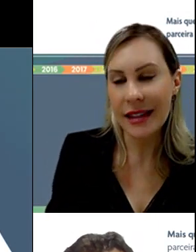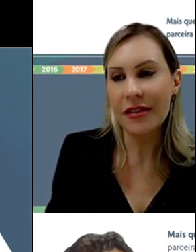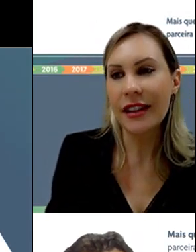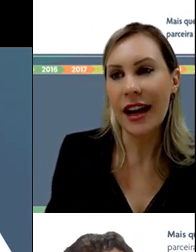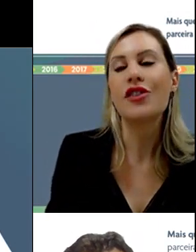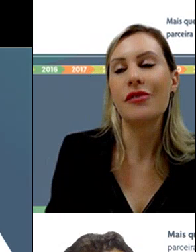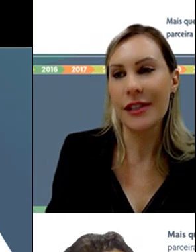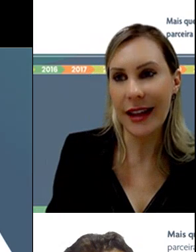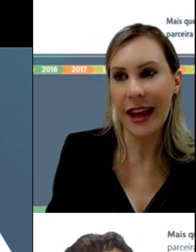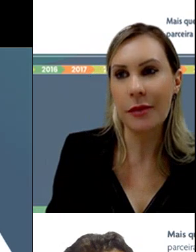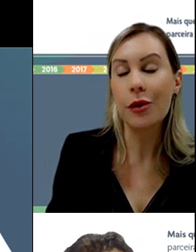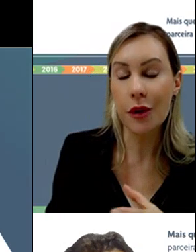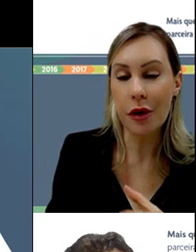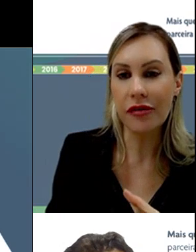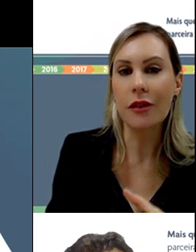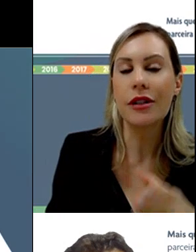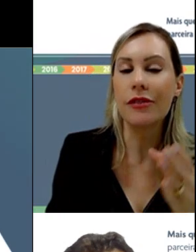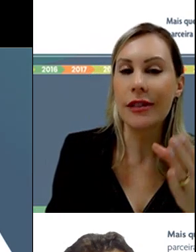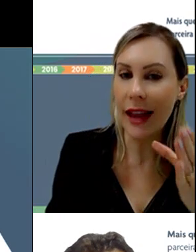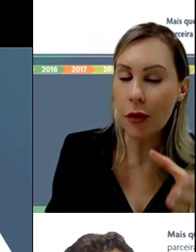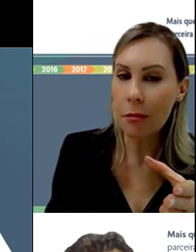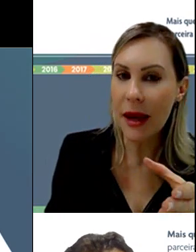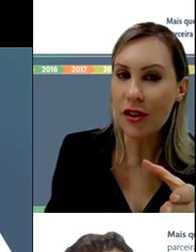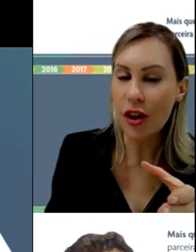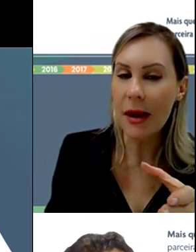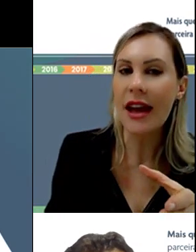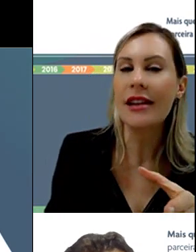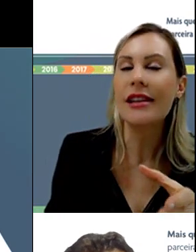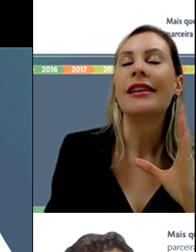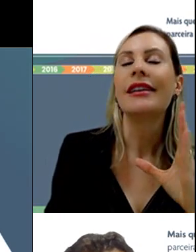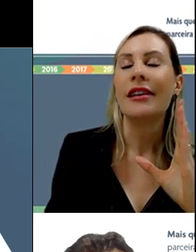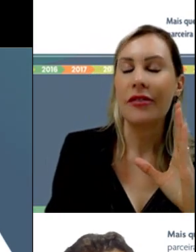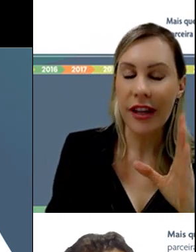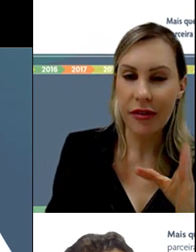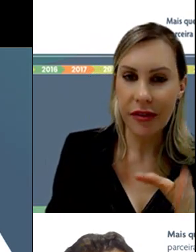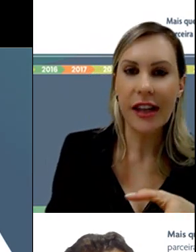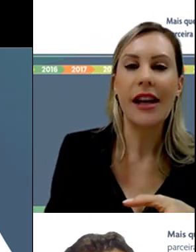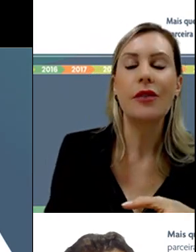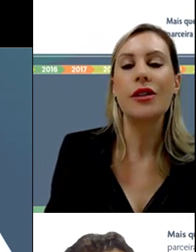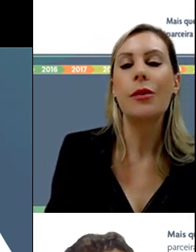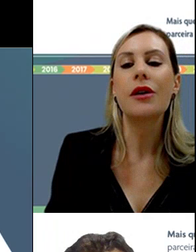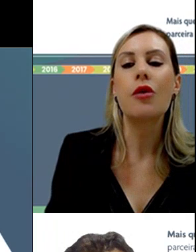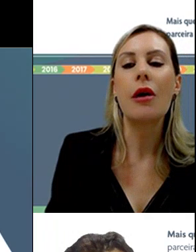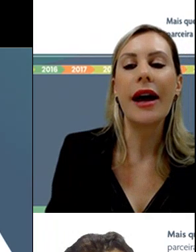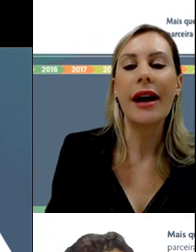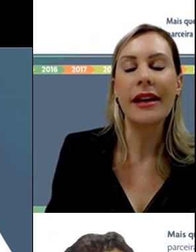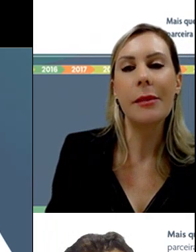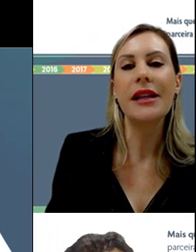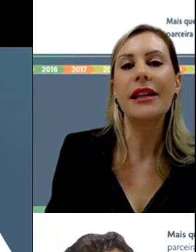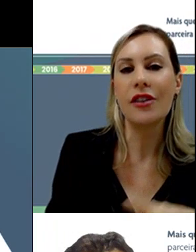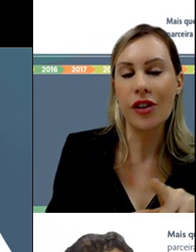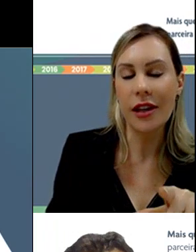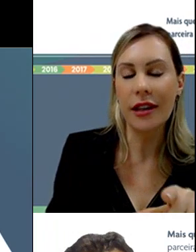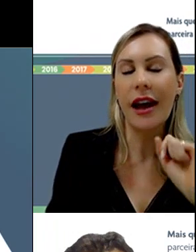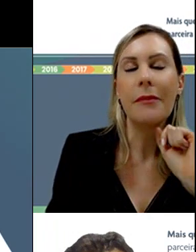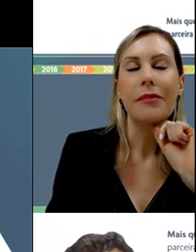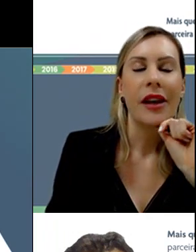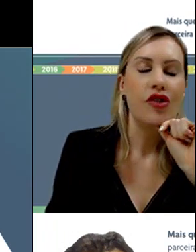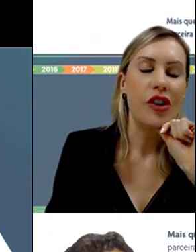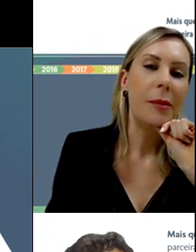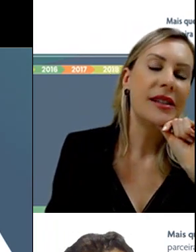até essa vantagem você tem. Por isso que eu falo, se você tem um PGBL, verifique lá no seu banco qual é a rentabilidade